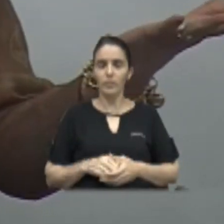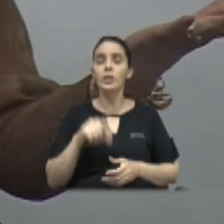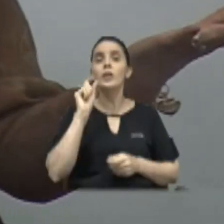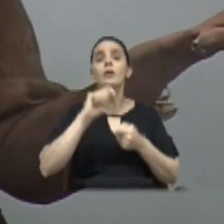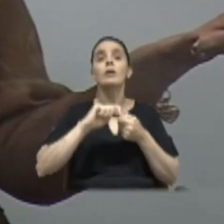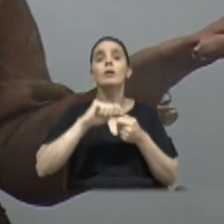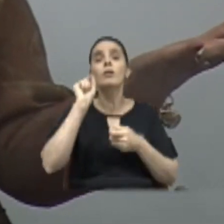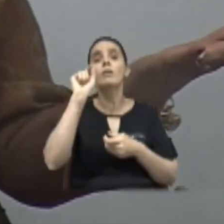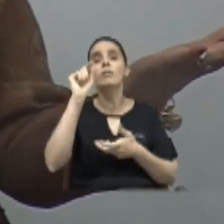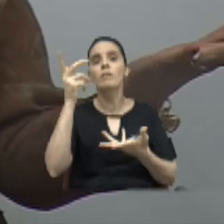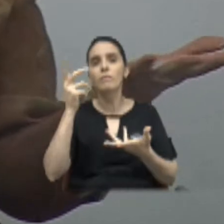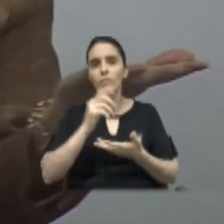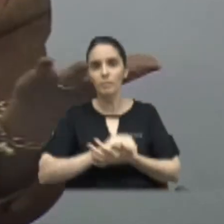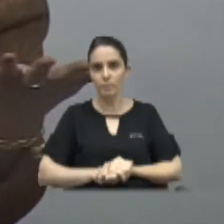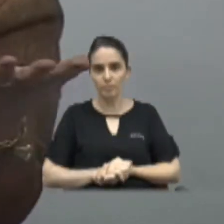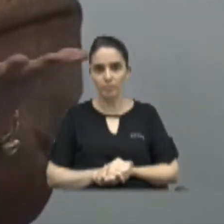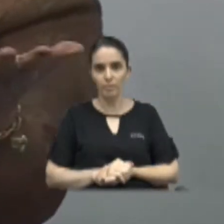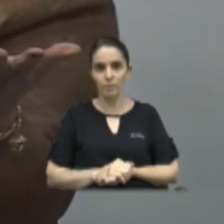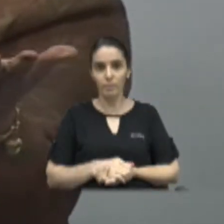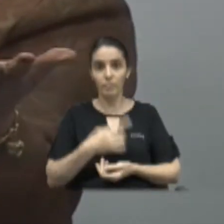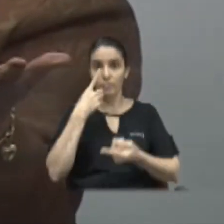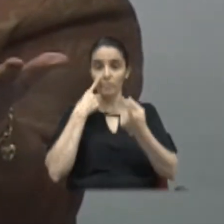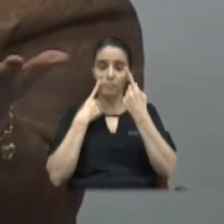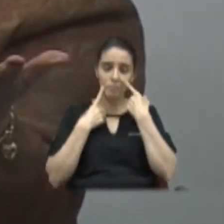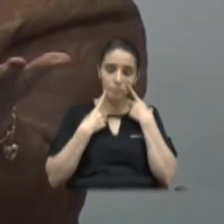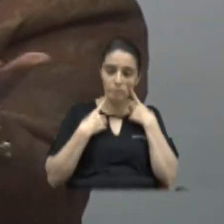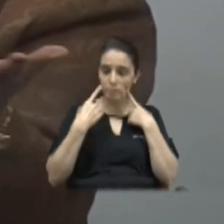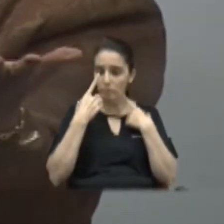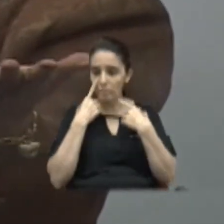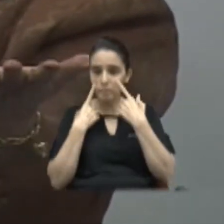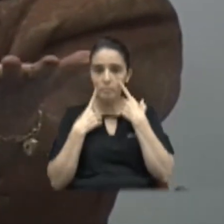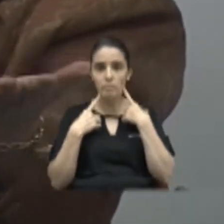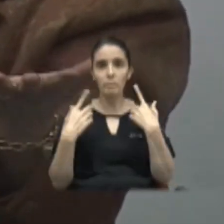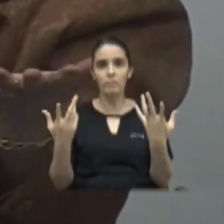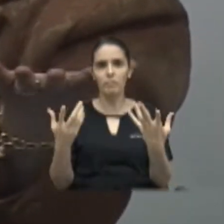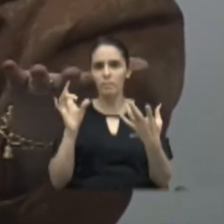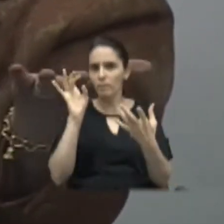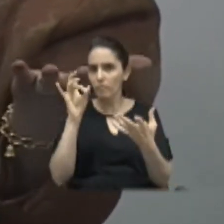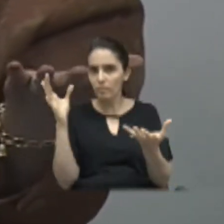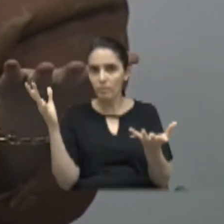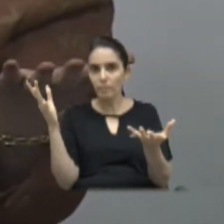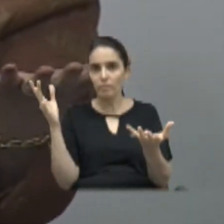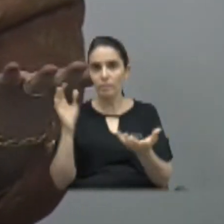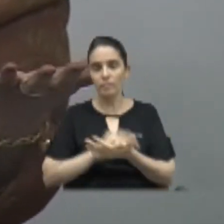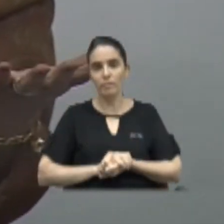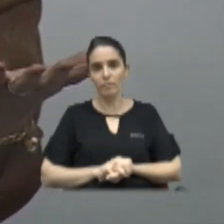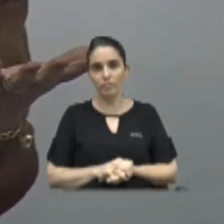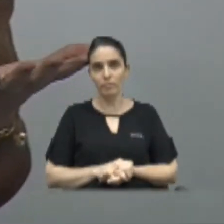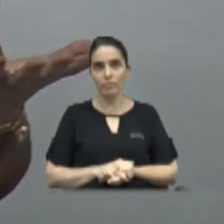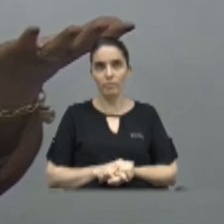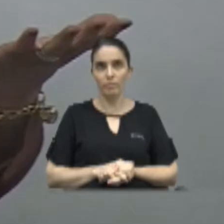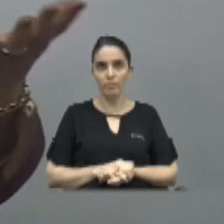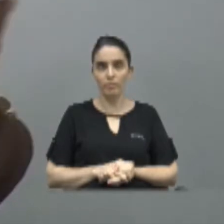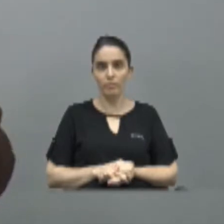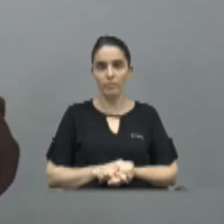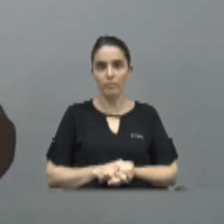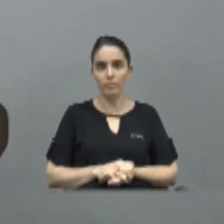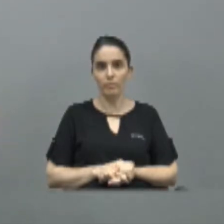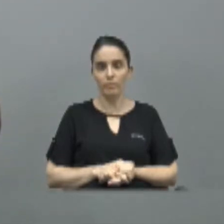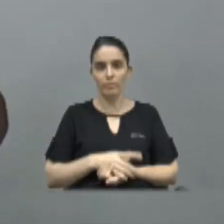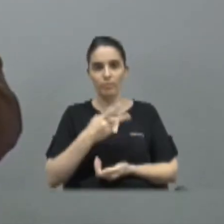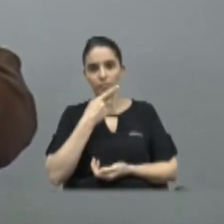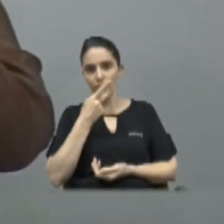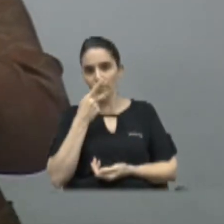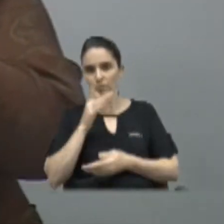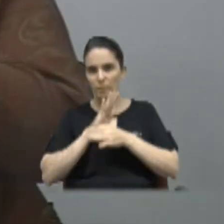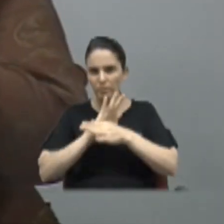Lu? Chora! Chora! O que, que a gente faz? Agora, falar que nós vamos